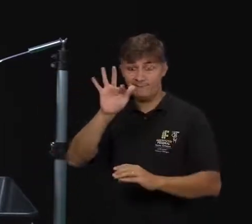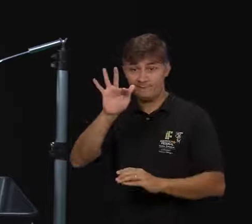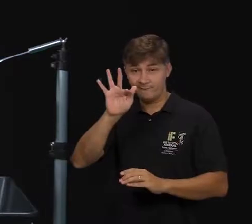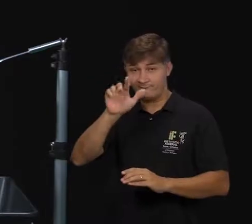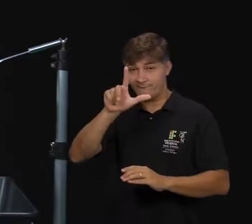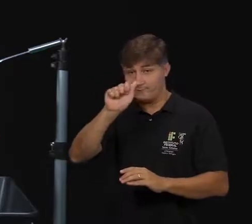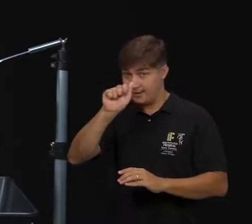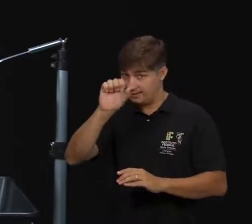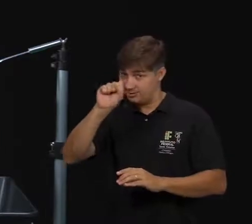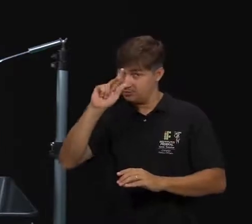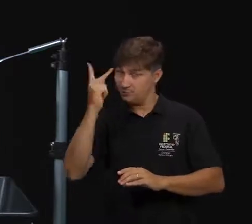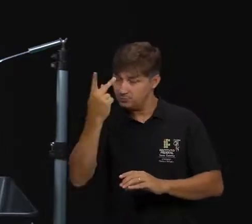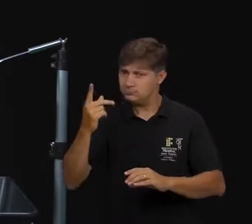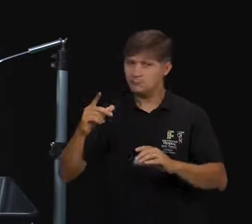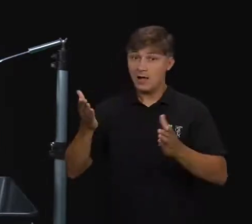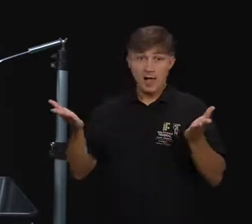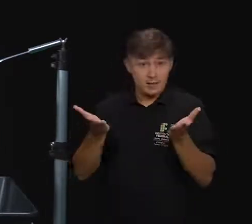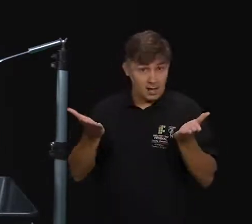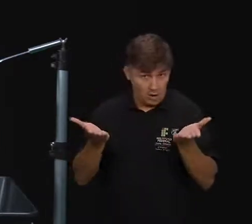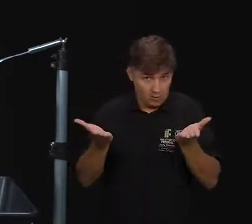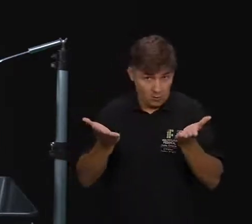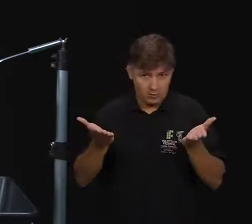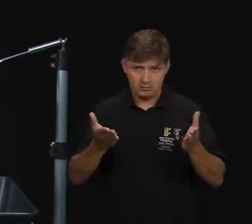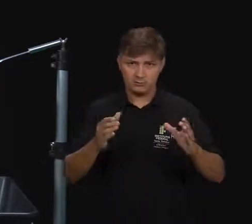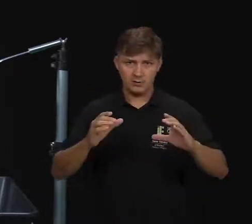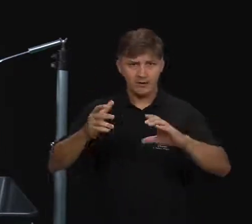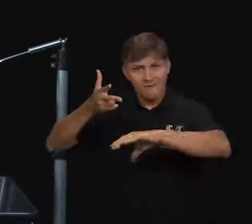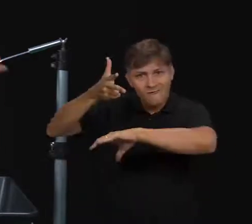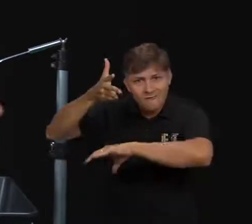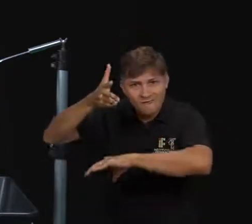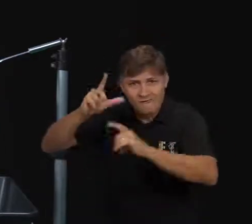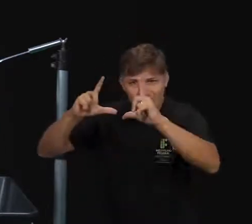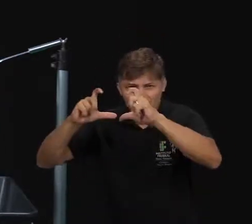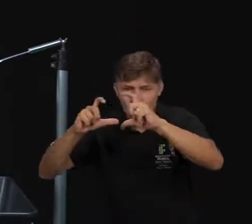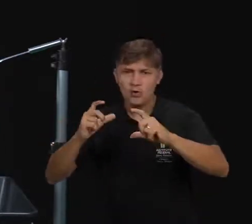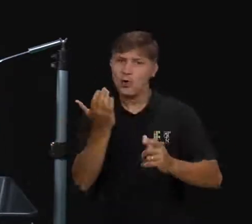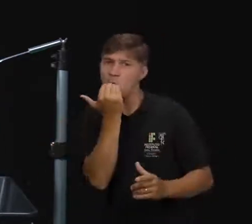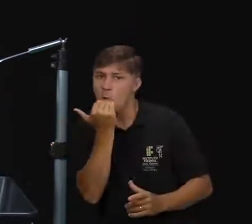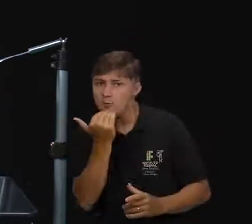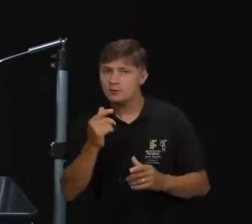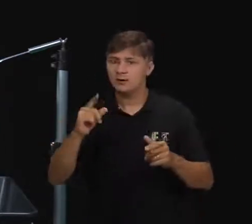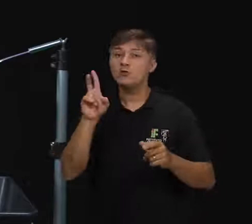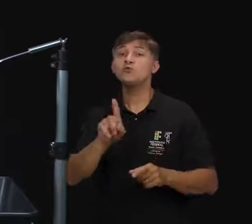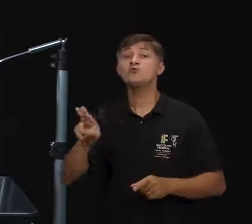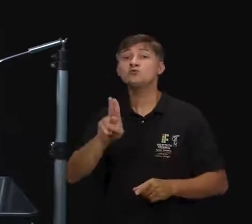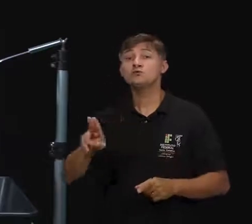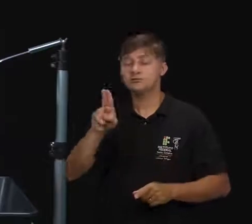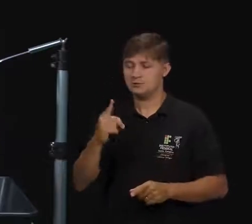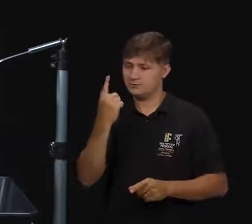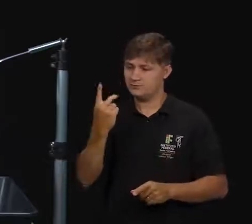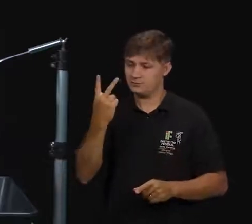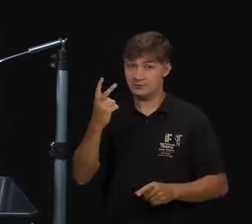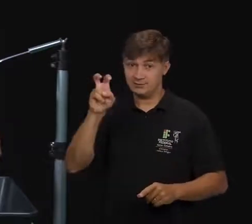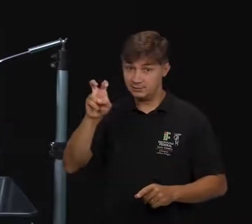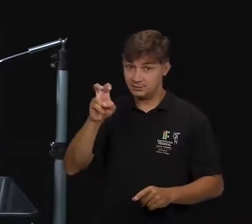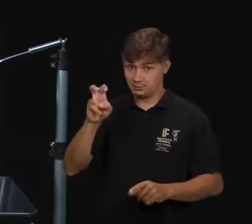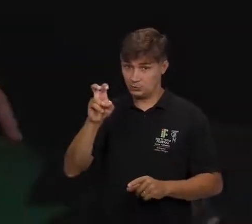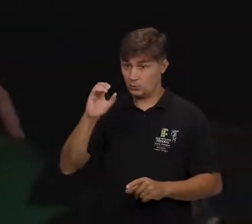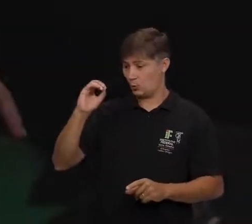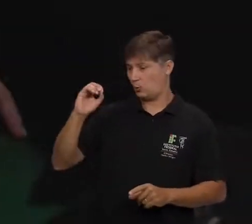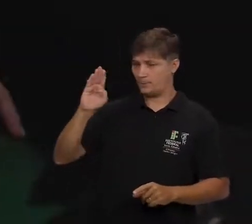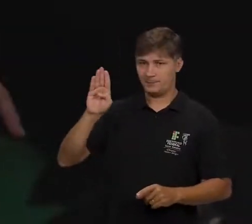do flash. A câmera, até agora, na foto de produto parado, na foto de comida, nós usamos 125 de